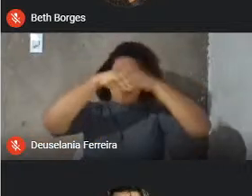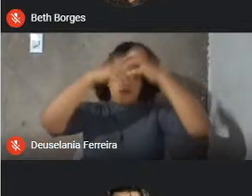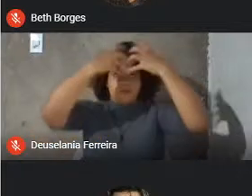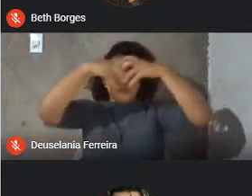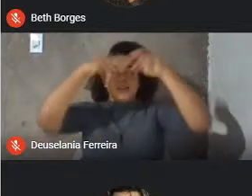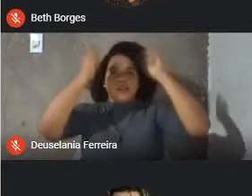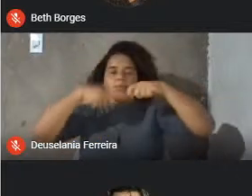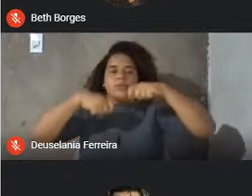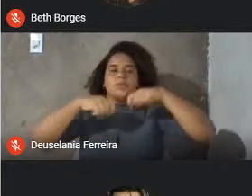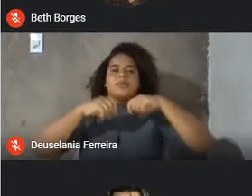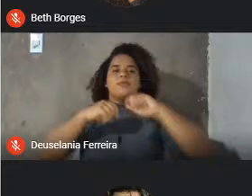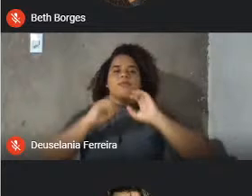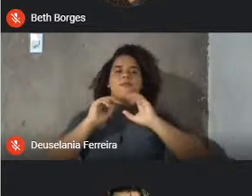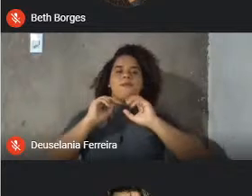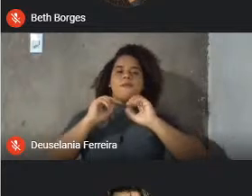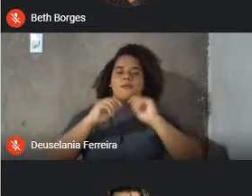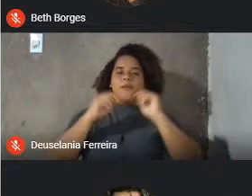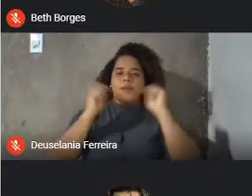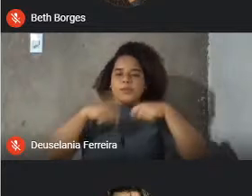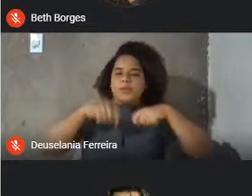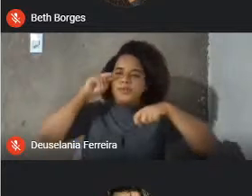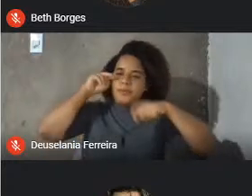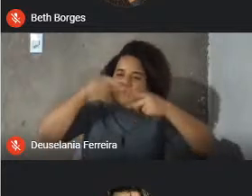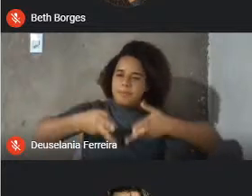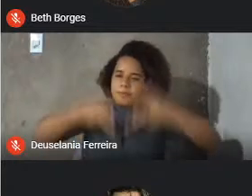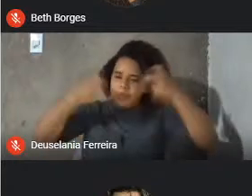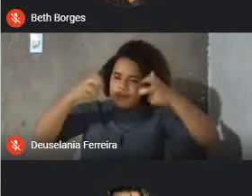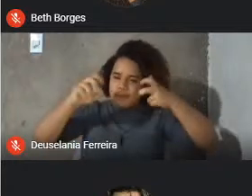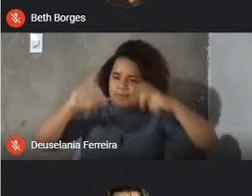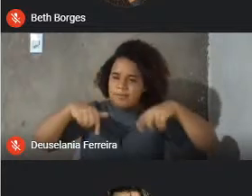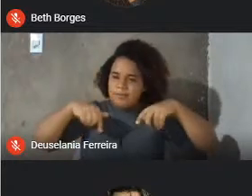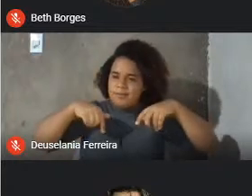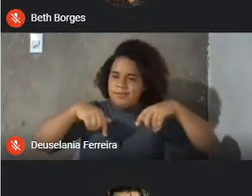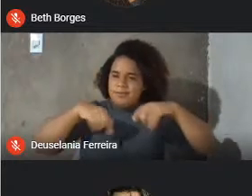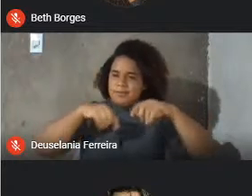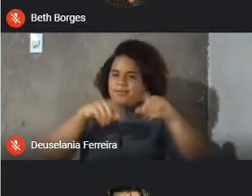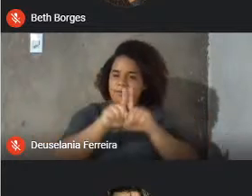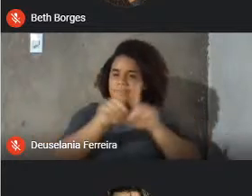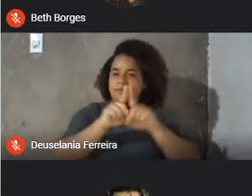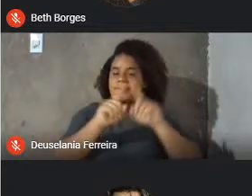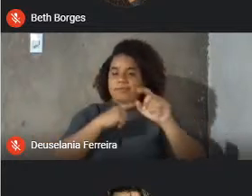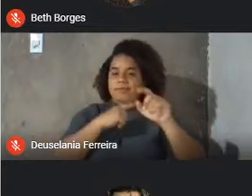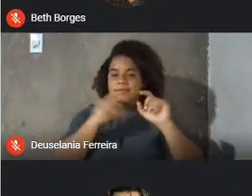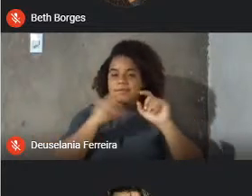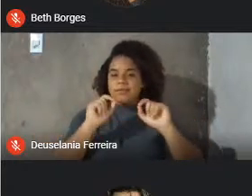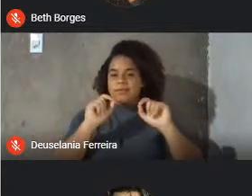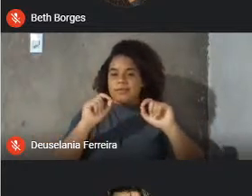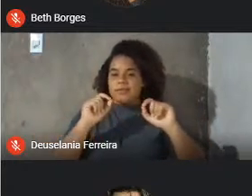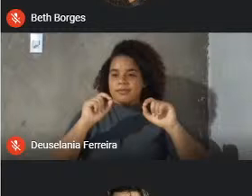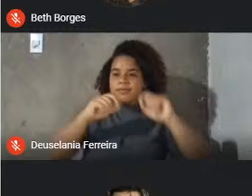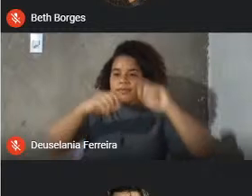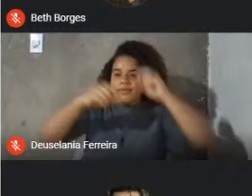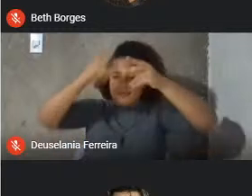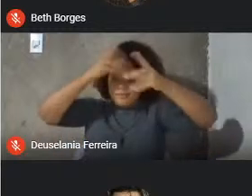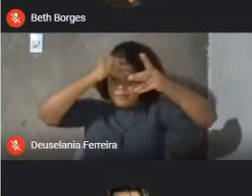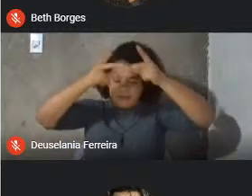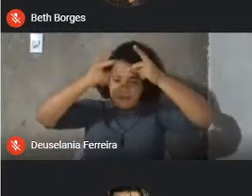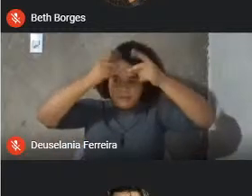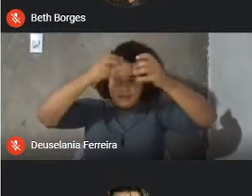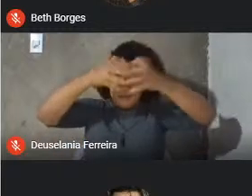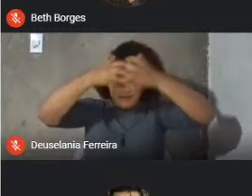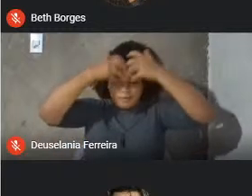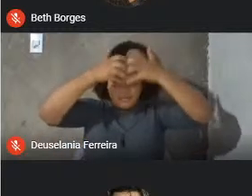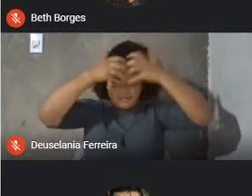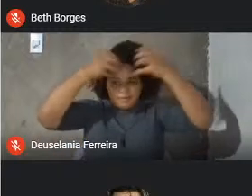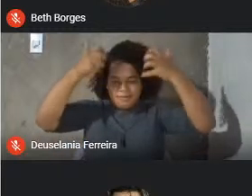Então, a imaginação é a criação e manipulação de modelos cerebrais quando não existe um estímulo no ambiente atual, ou